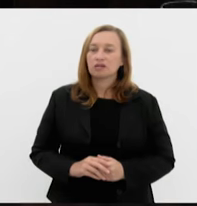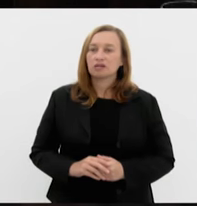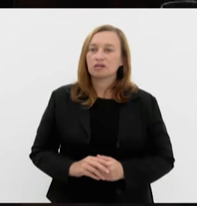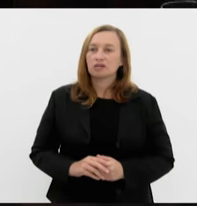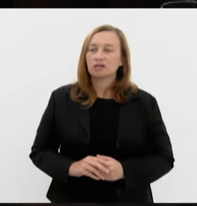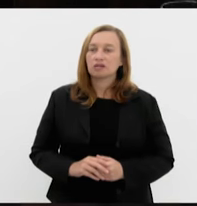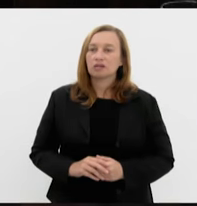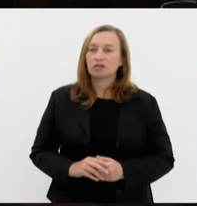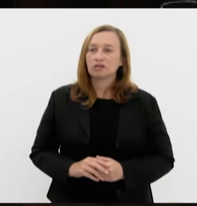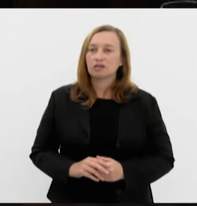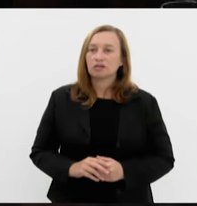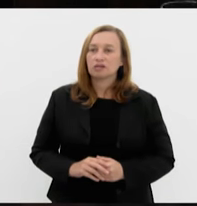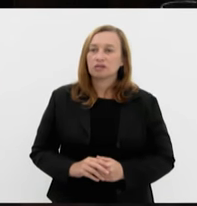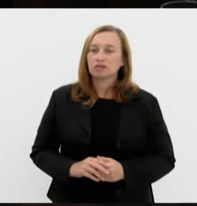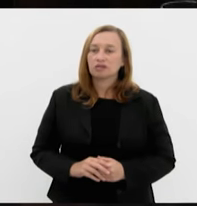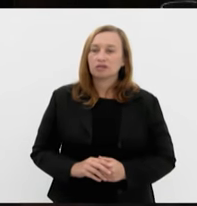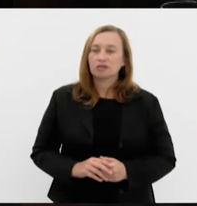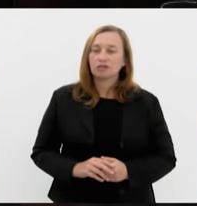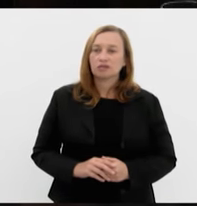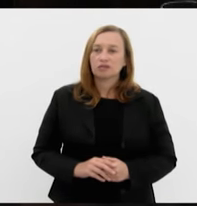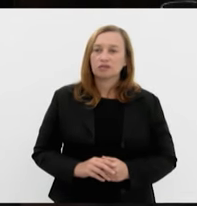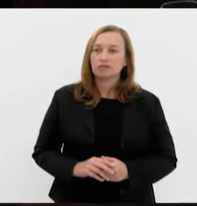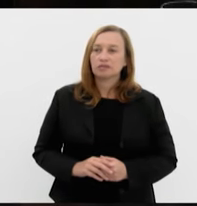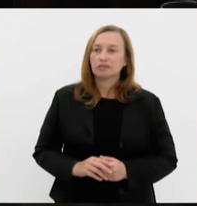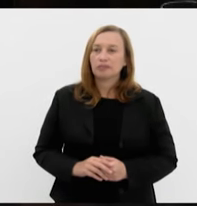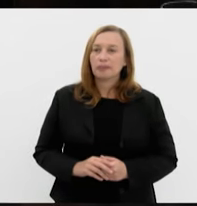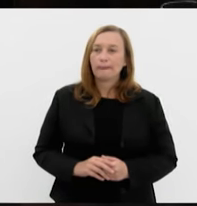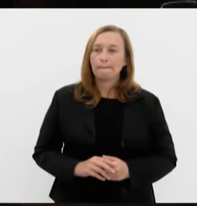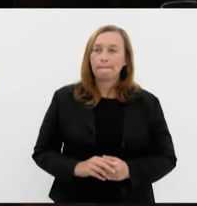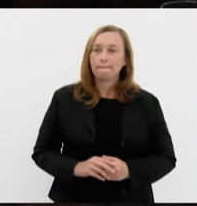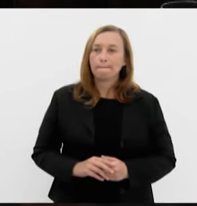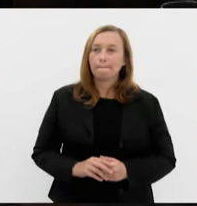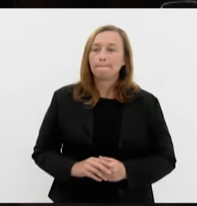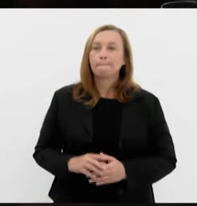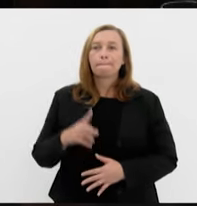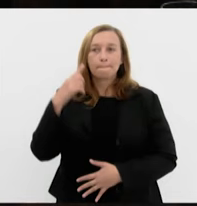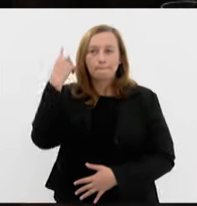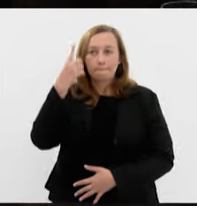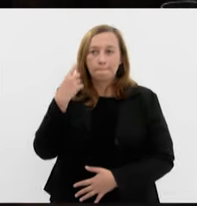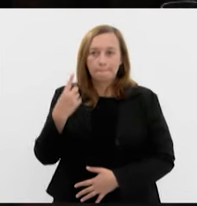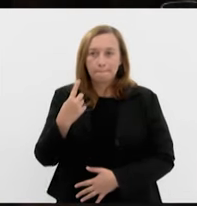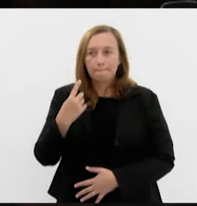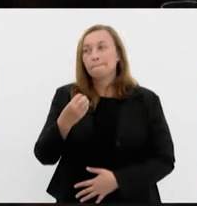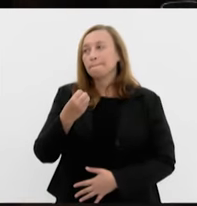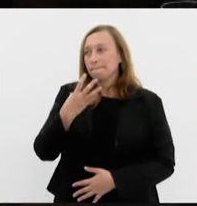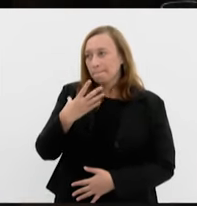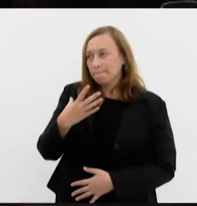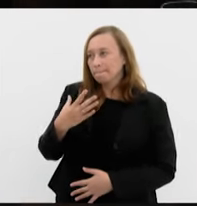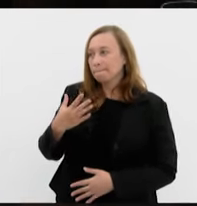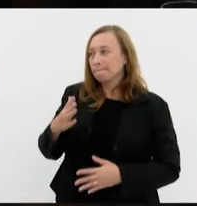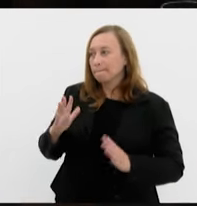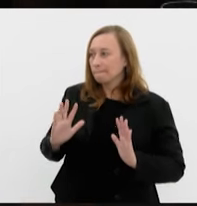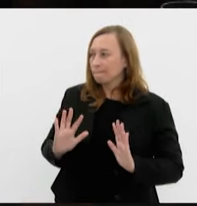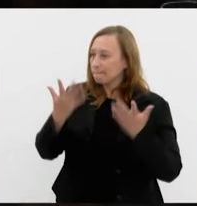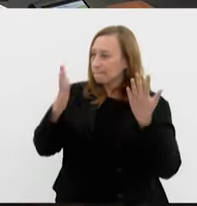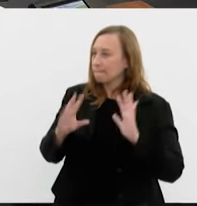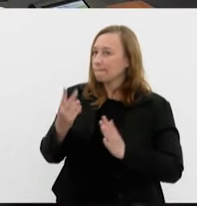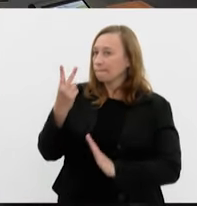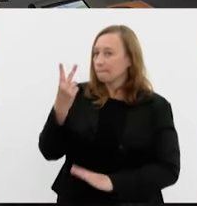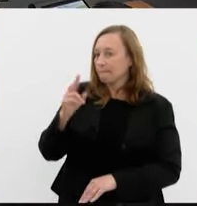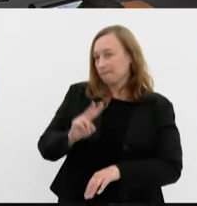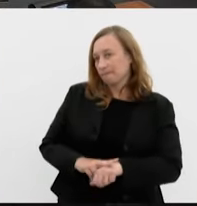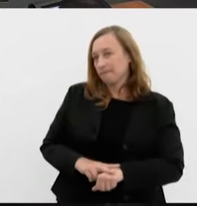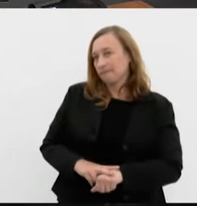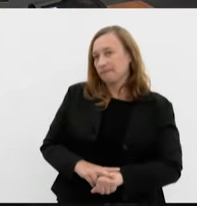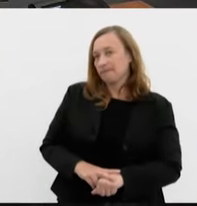discutir tá bom nos Dani vai ter é bom que vai comemorar duas vezes tá